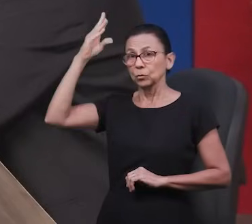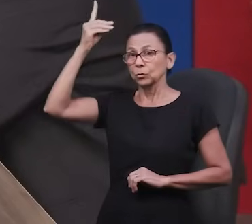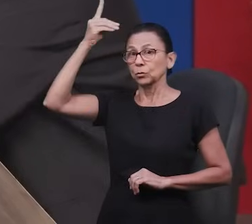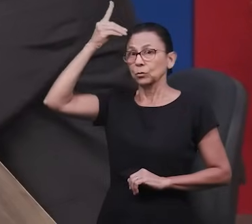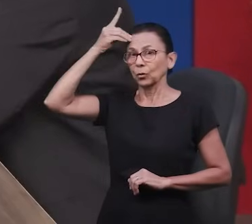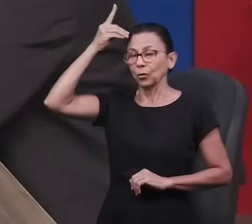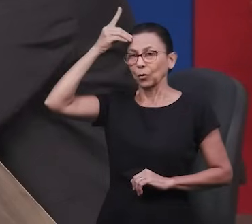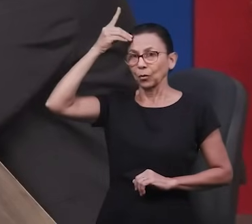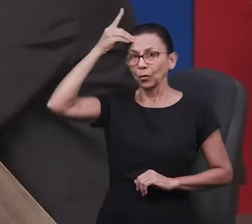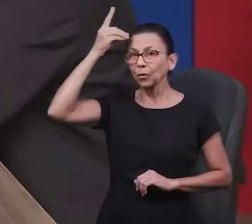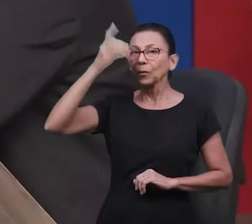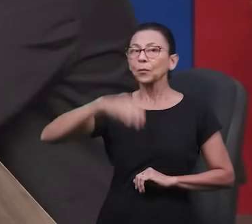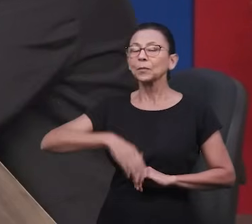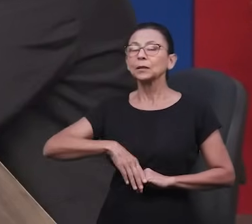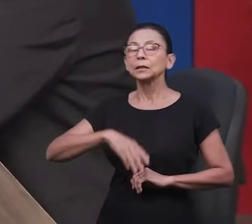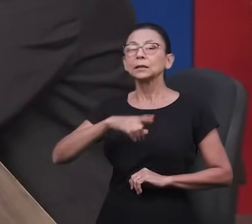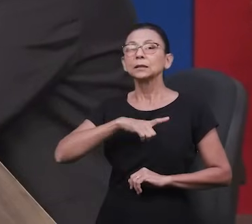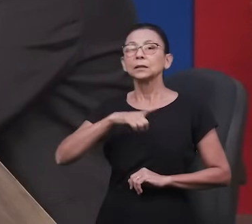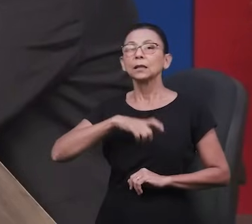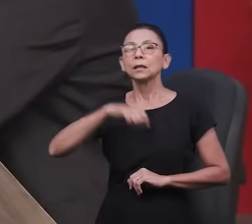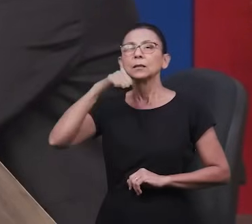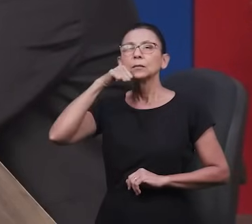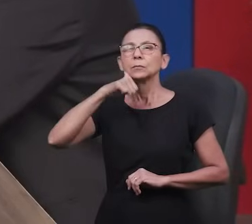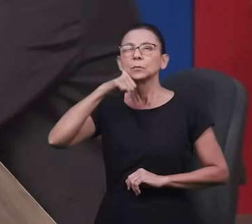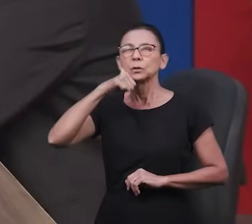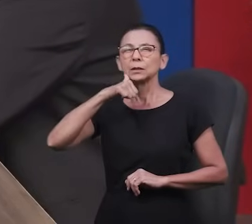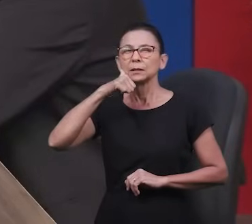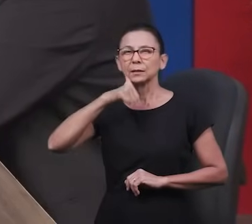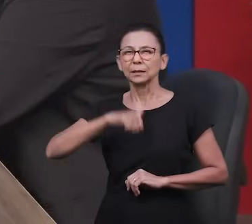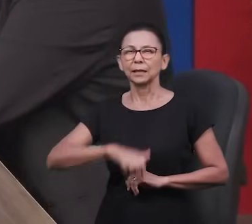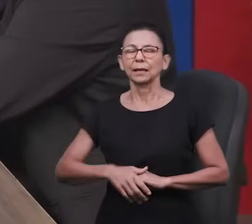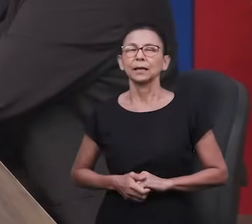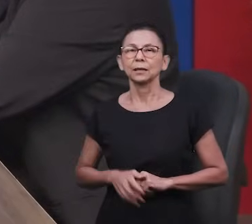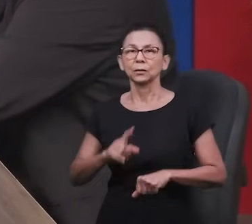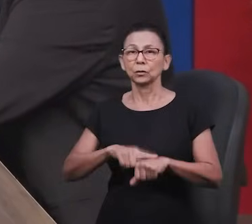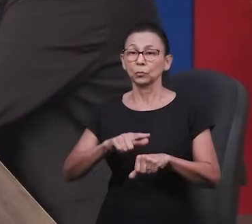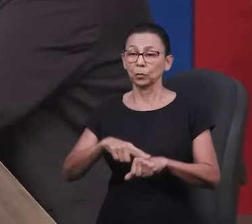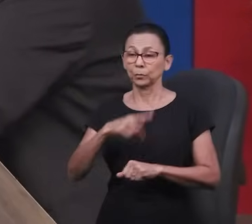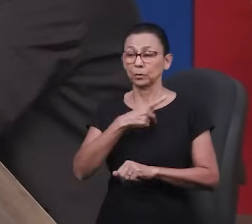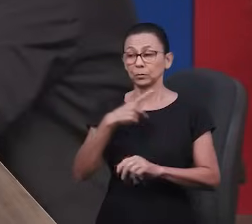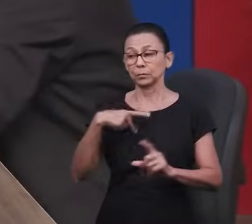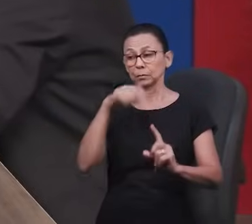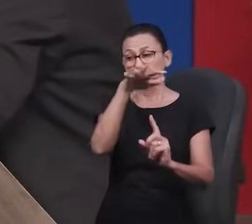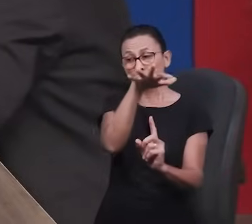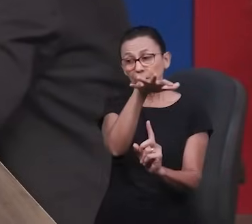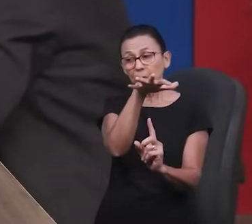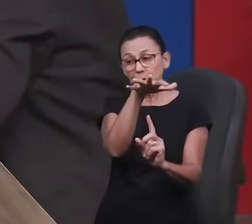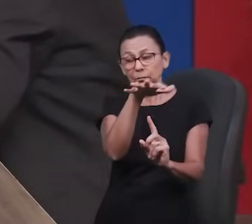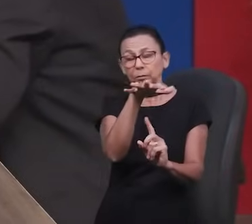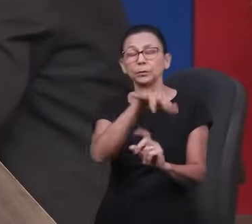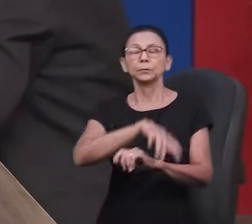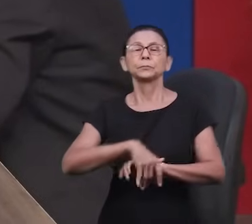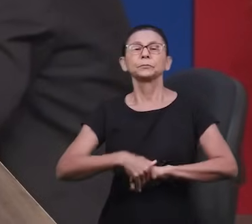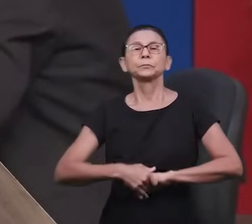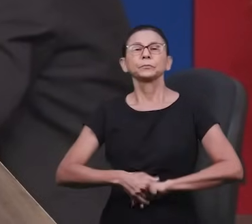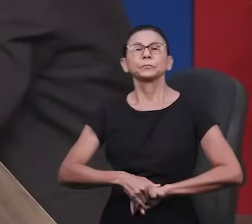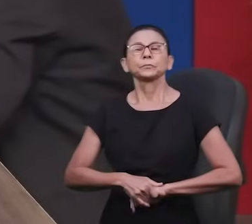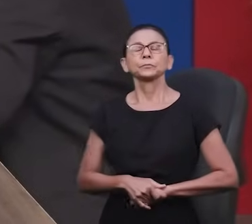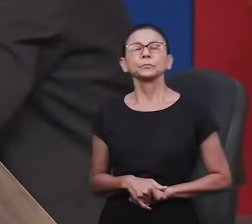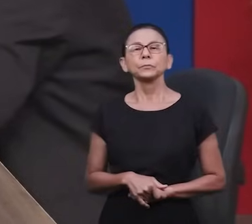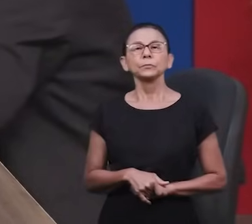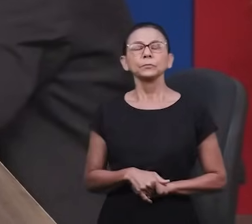deu um dom espiritual que havia uma mulher na oração de posição de mãos, ela